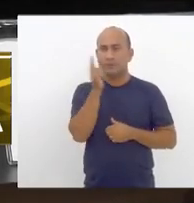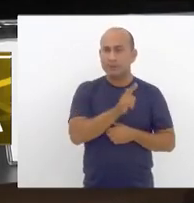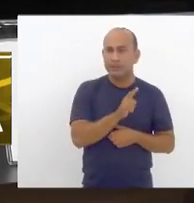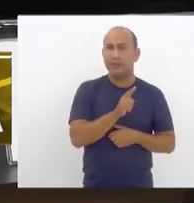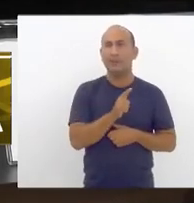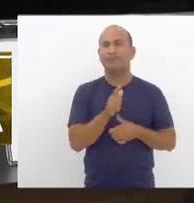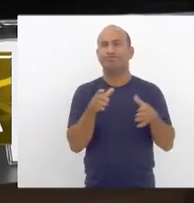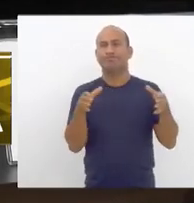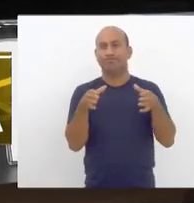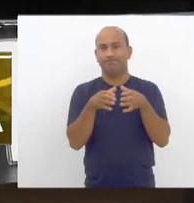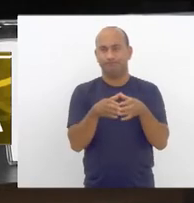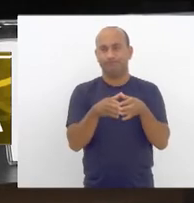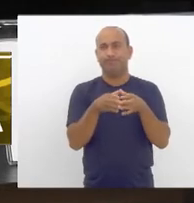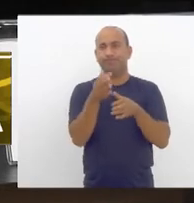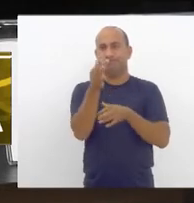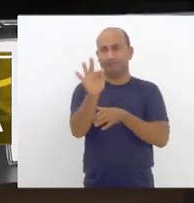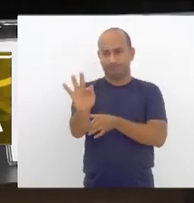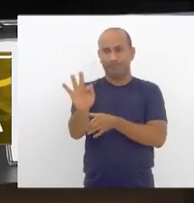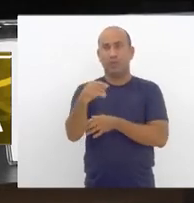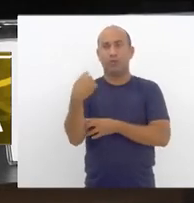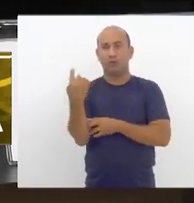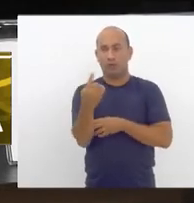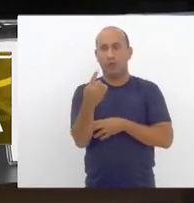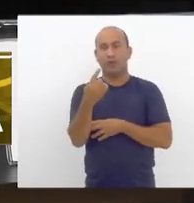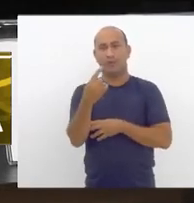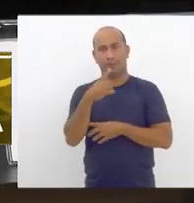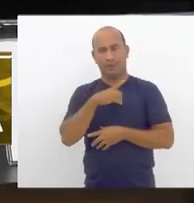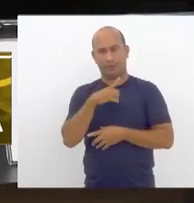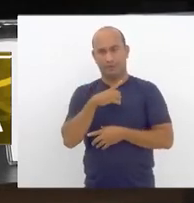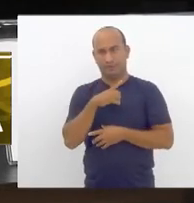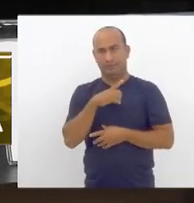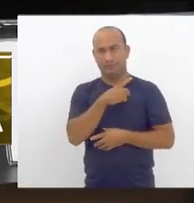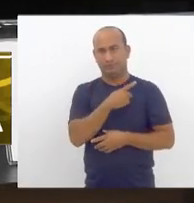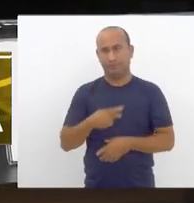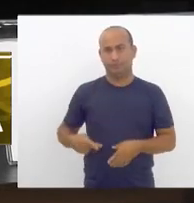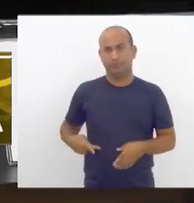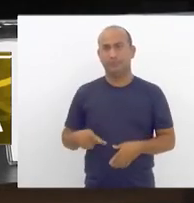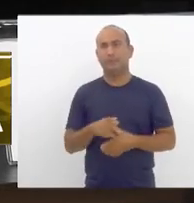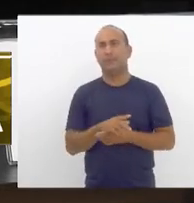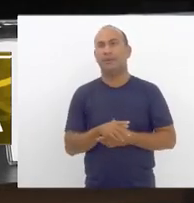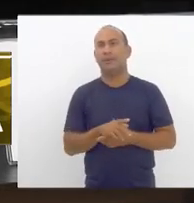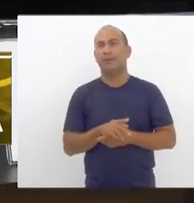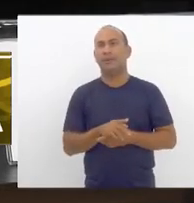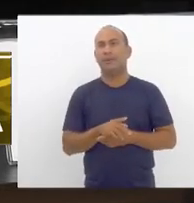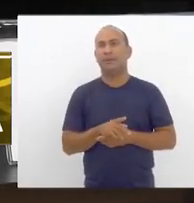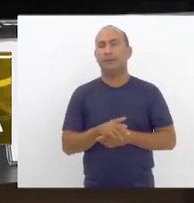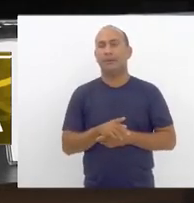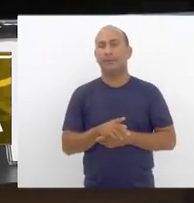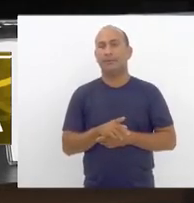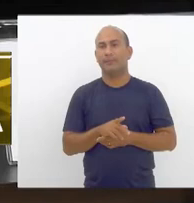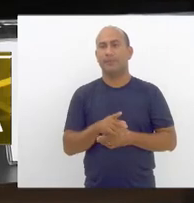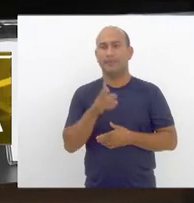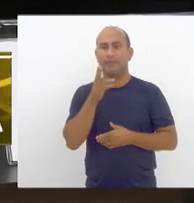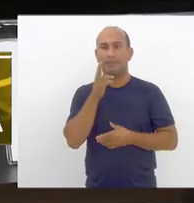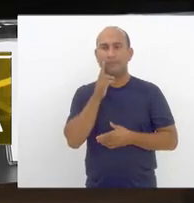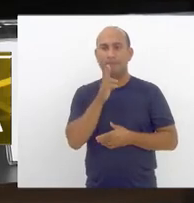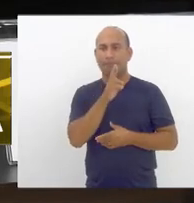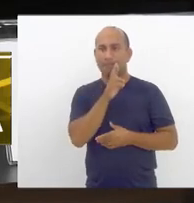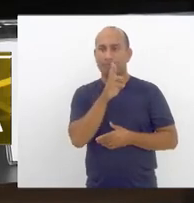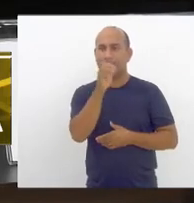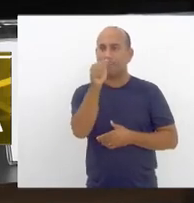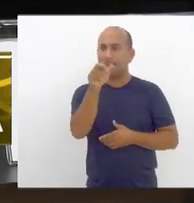da Federação nós presidimos a fbh que a Federação Nacional de hotéis baixas restaurante